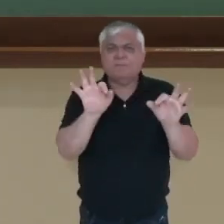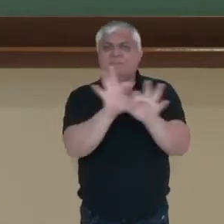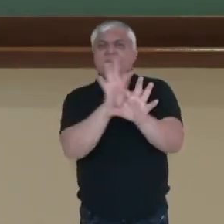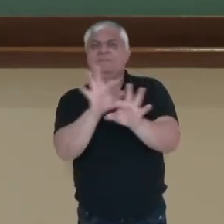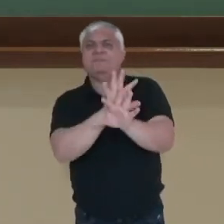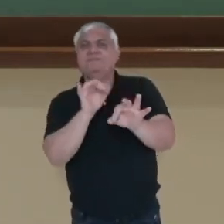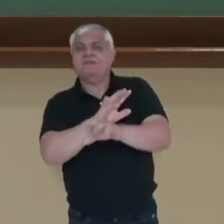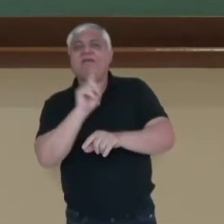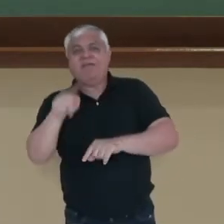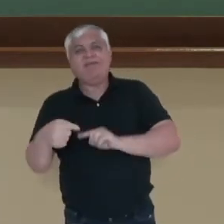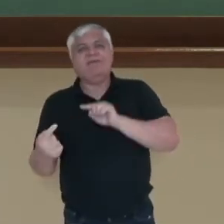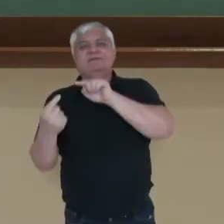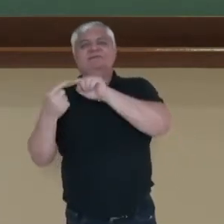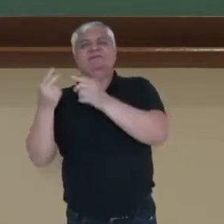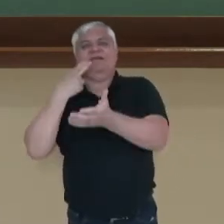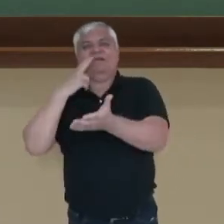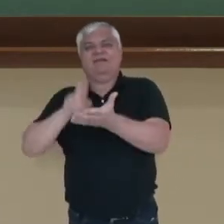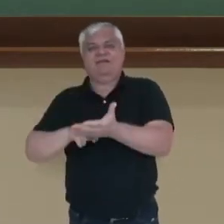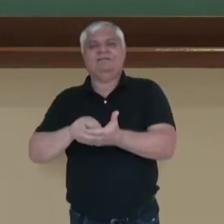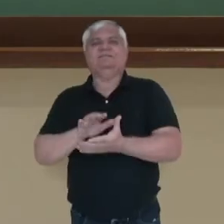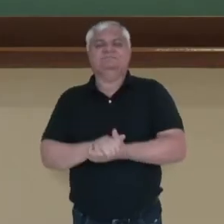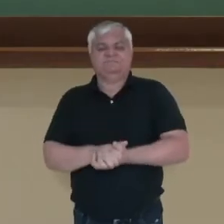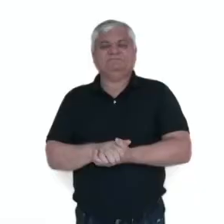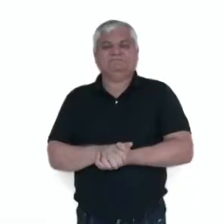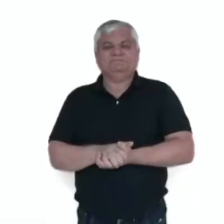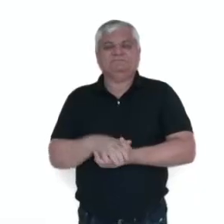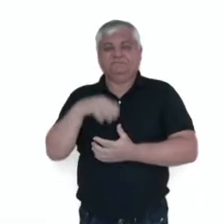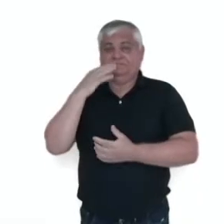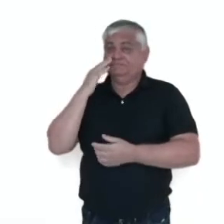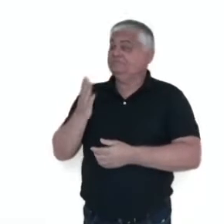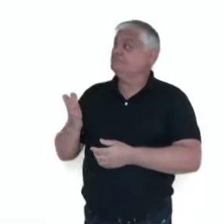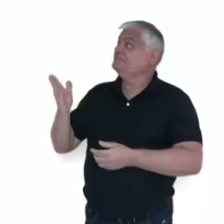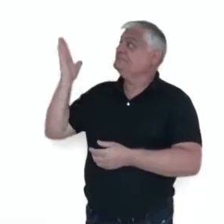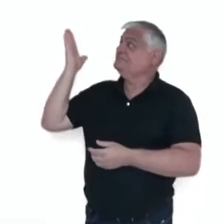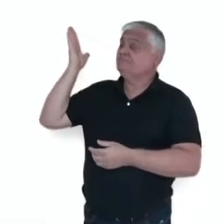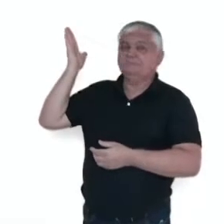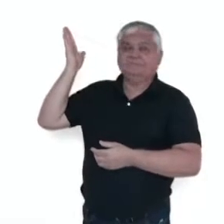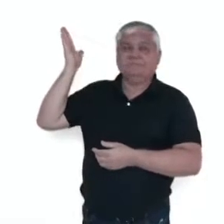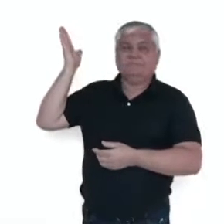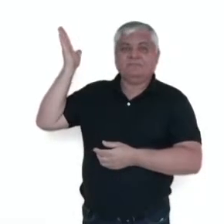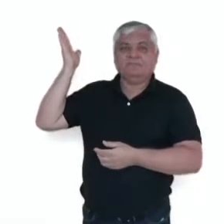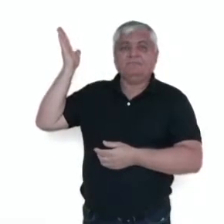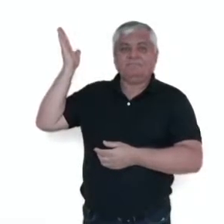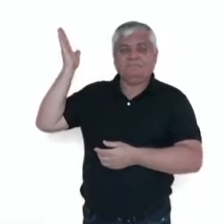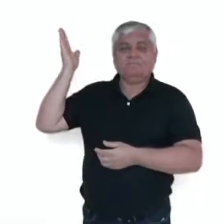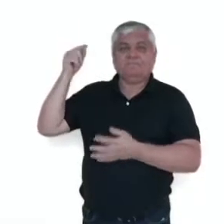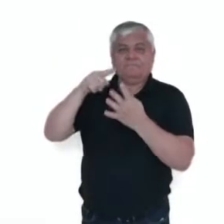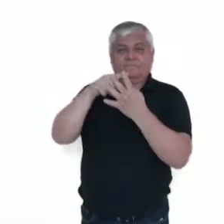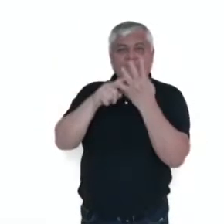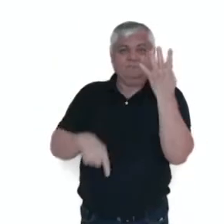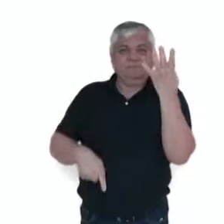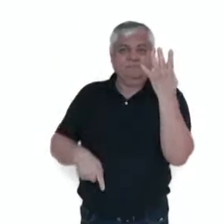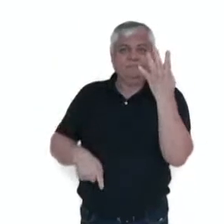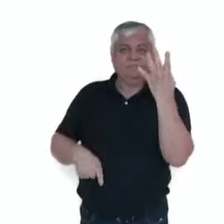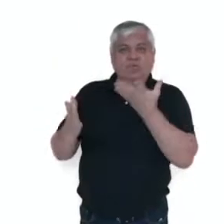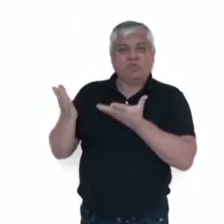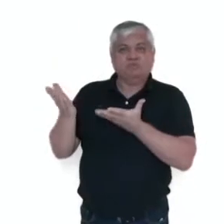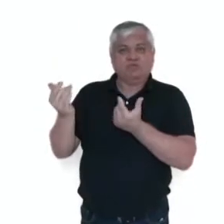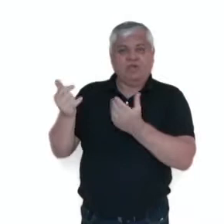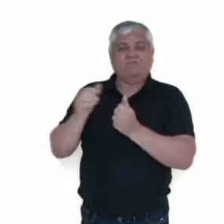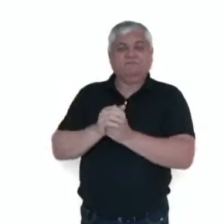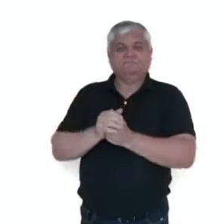apresentados. Observe que na nossa carta, ó, eles são os participantes, né? E